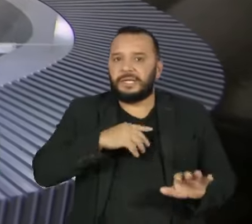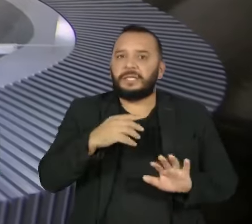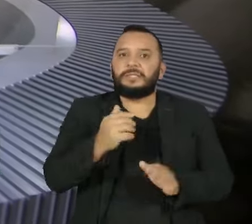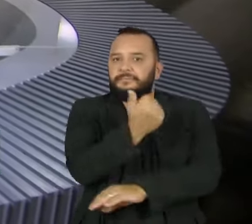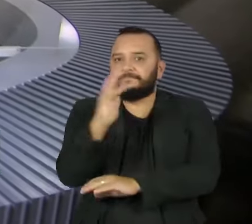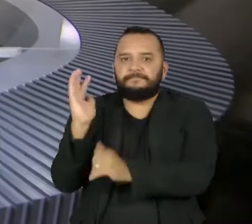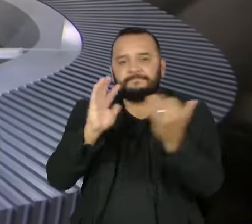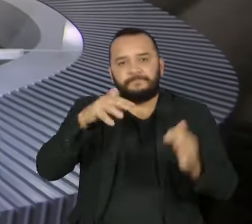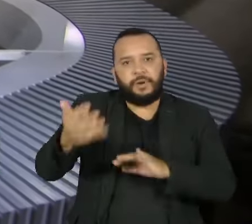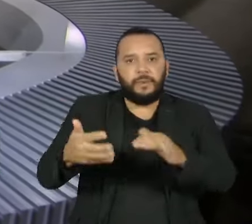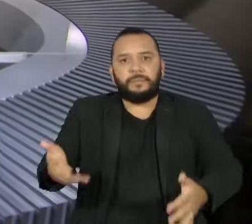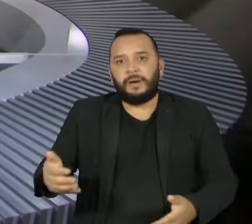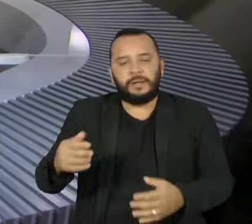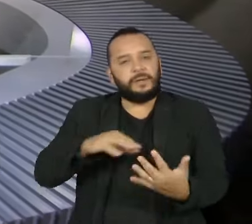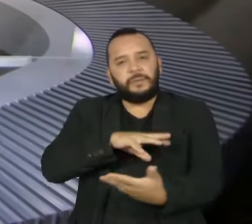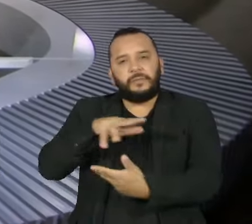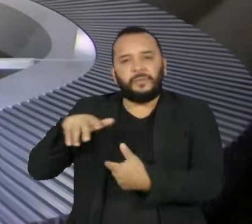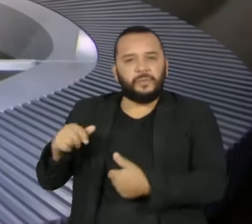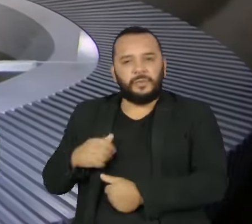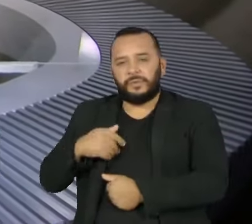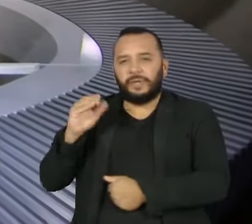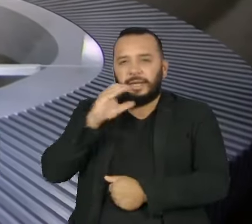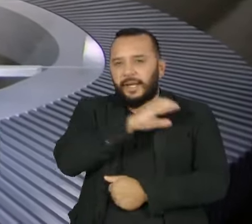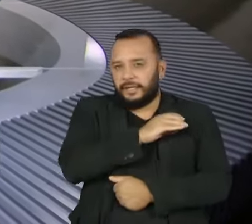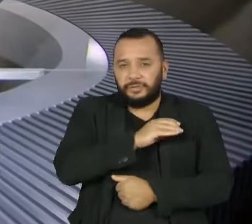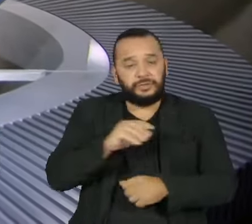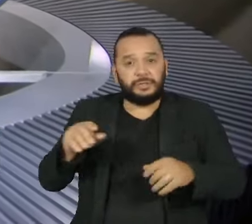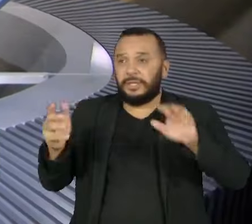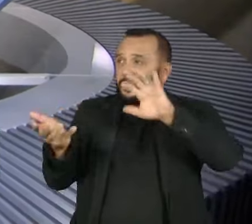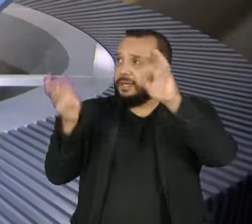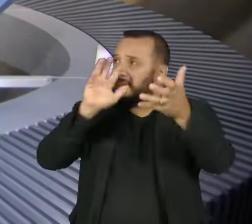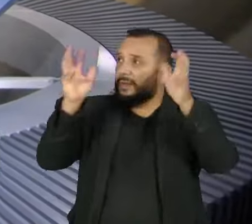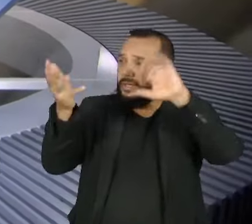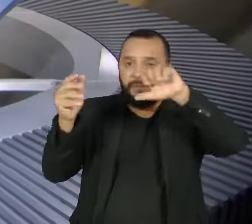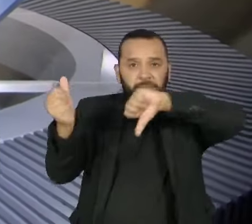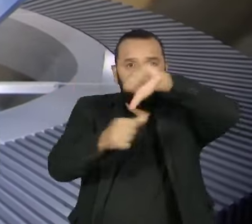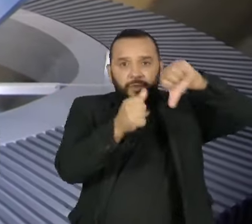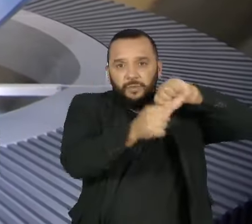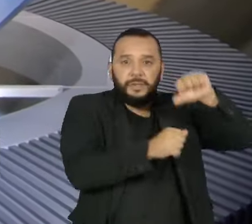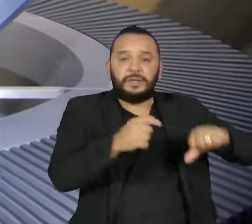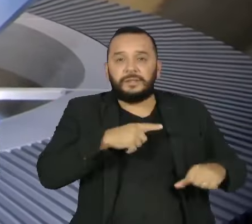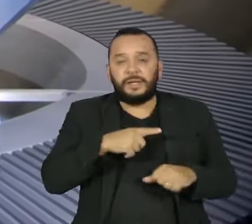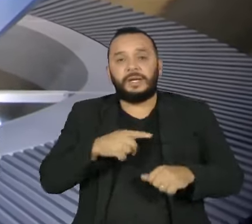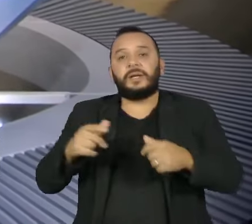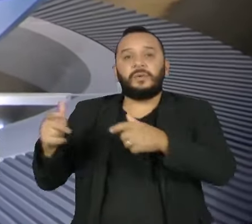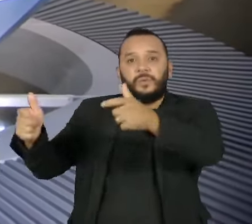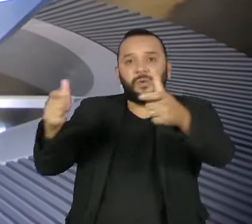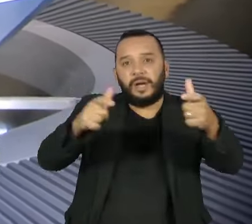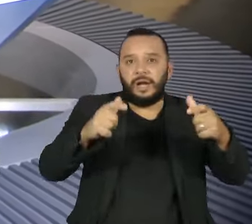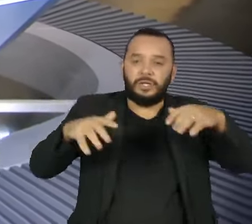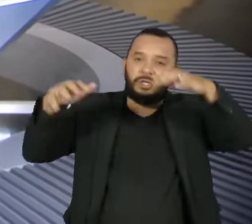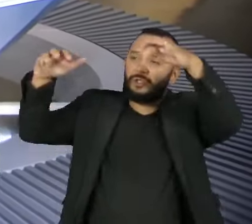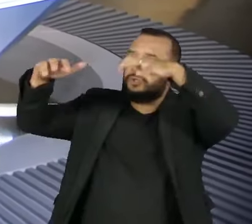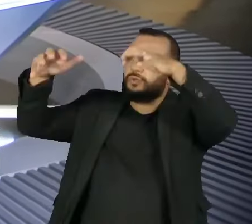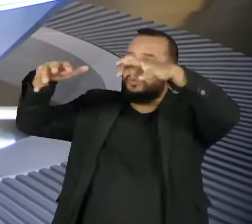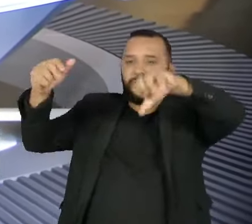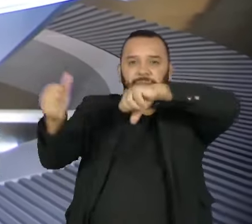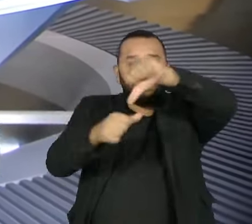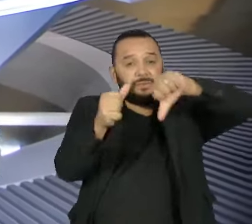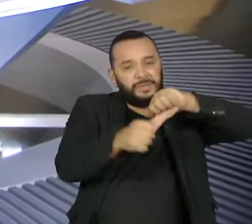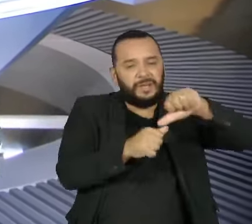global e mudanças e farão no regime de chuvas em diversas partes do mundo são algumas das consequências